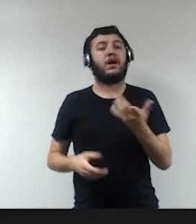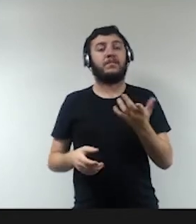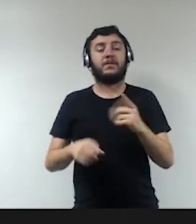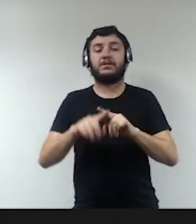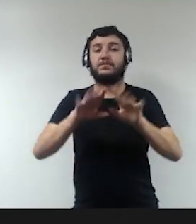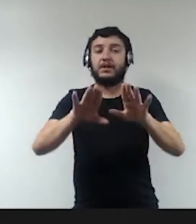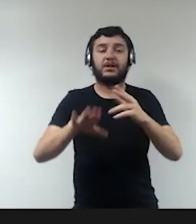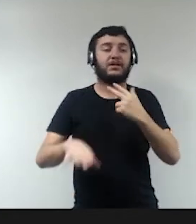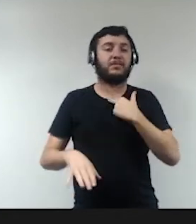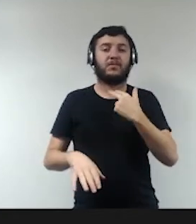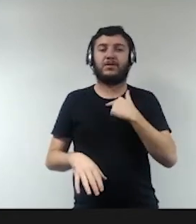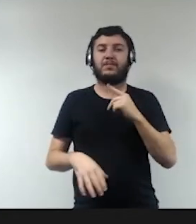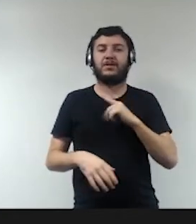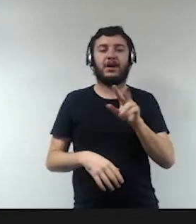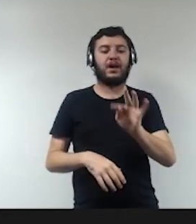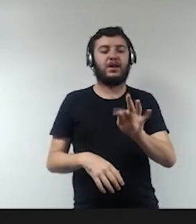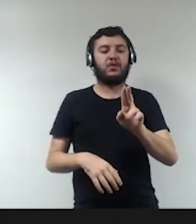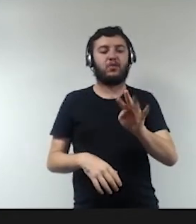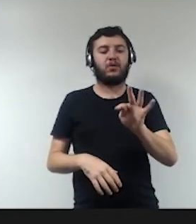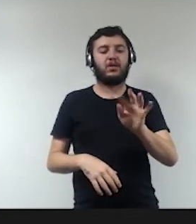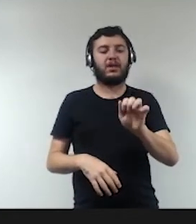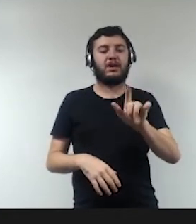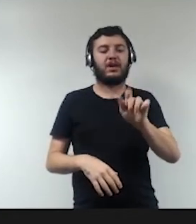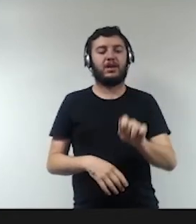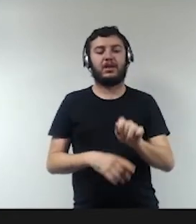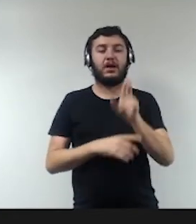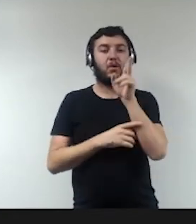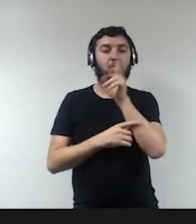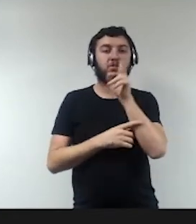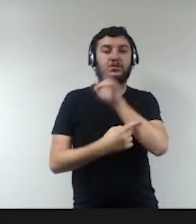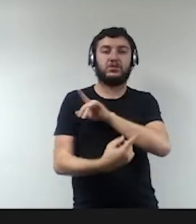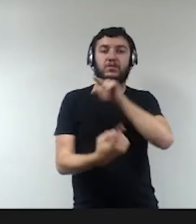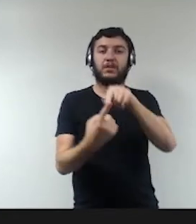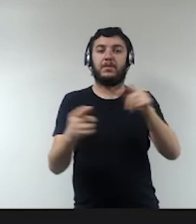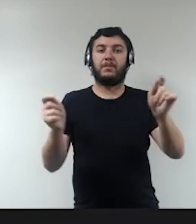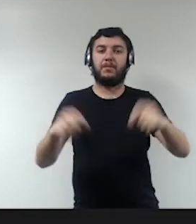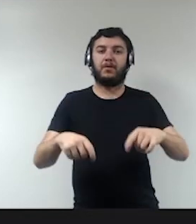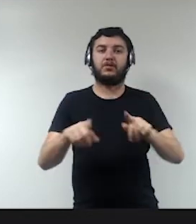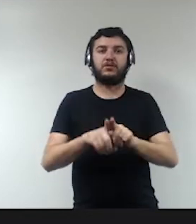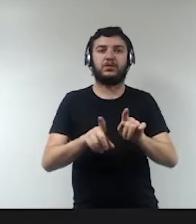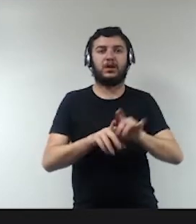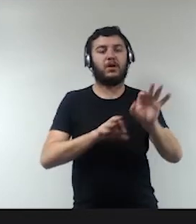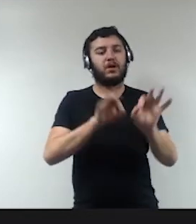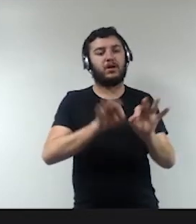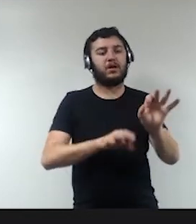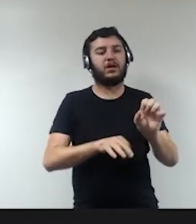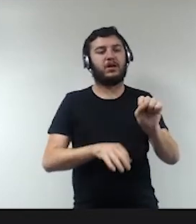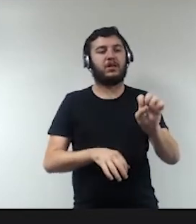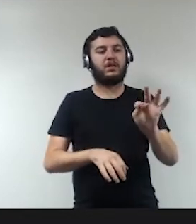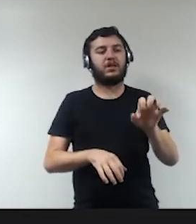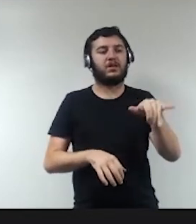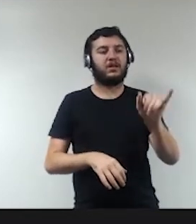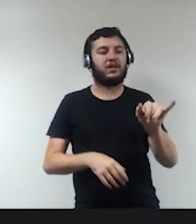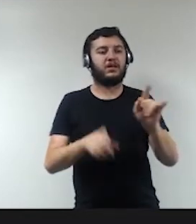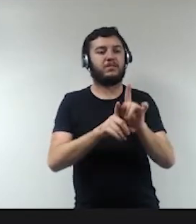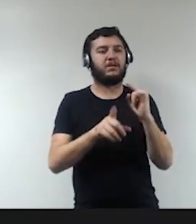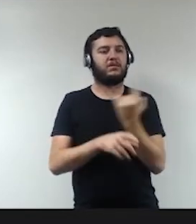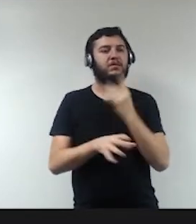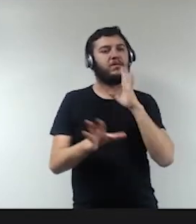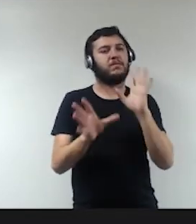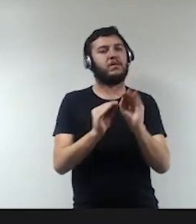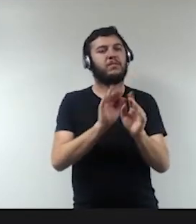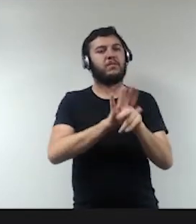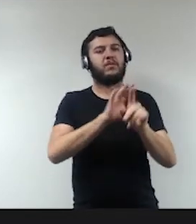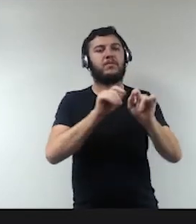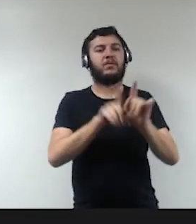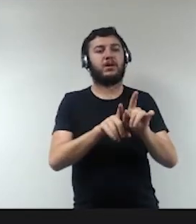utilizar a tutela de urgência indiscriminadamente para deferir stay, justamente porque nessa fase de processamento falta às